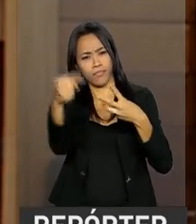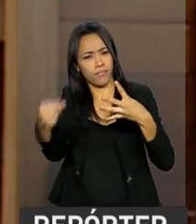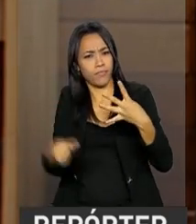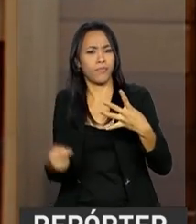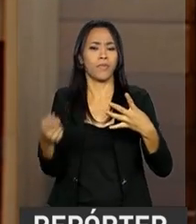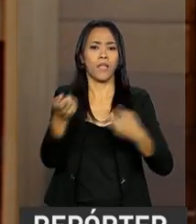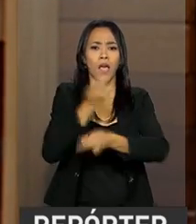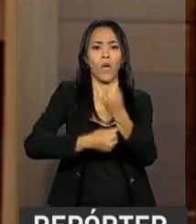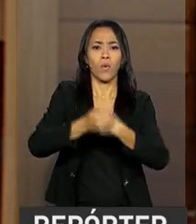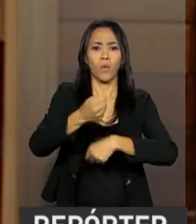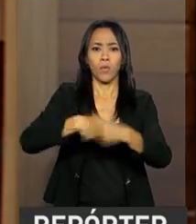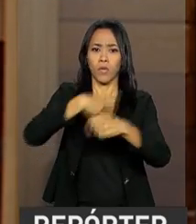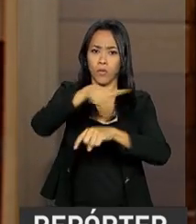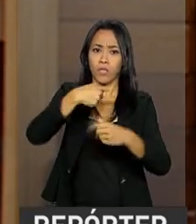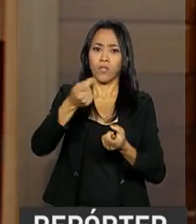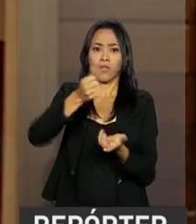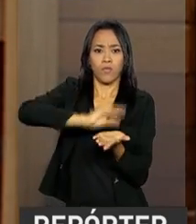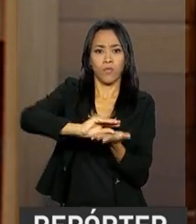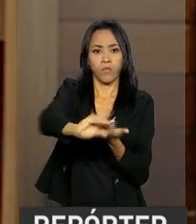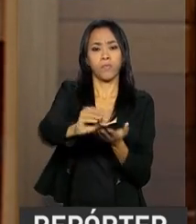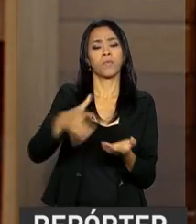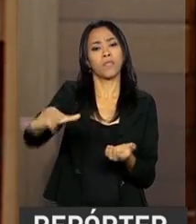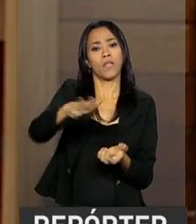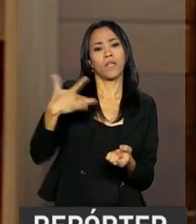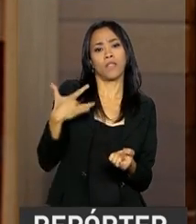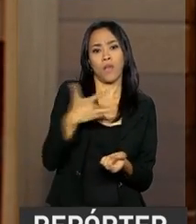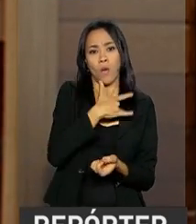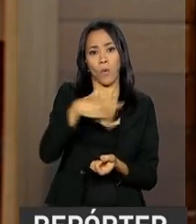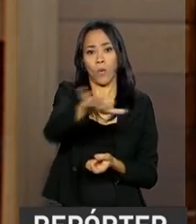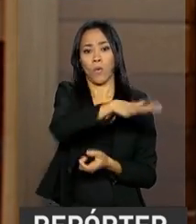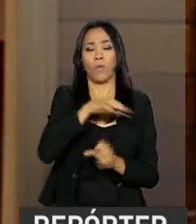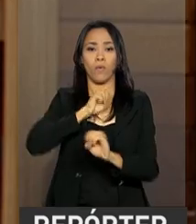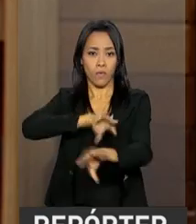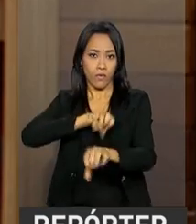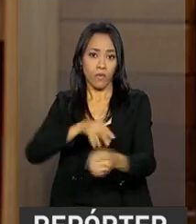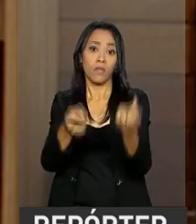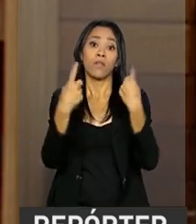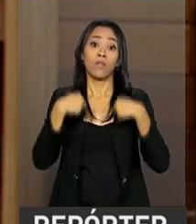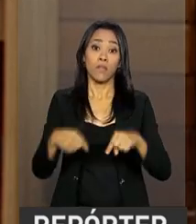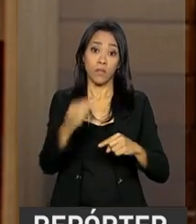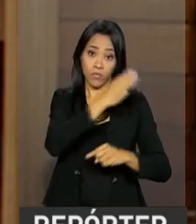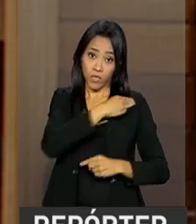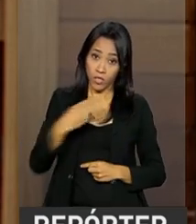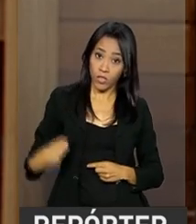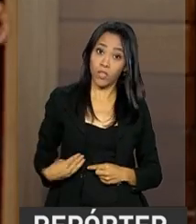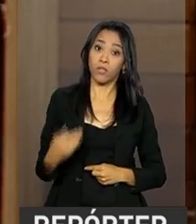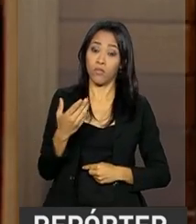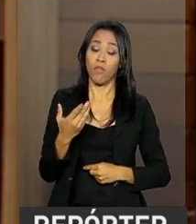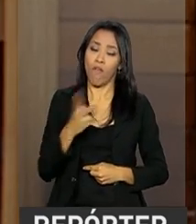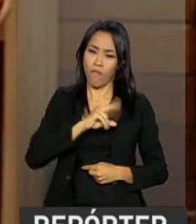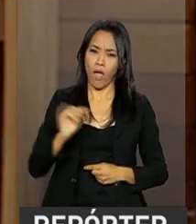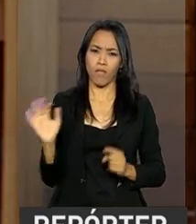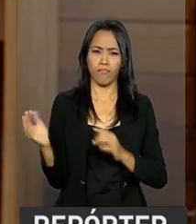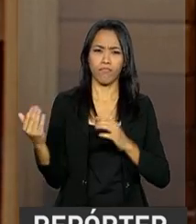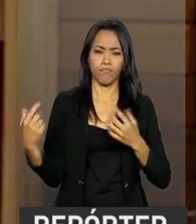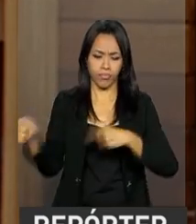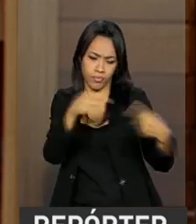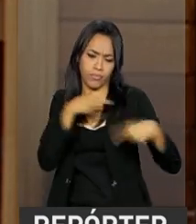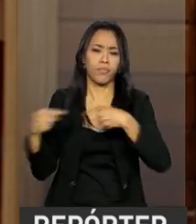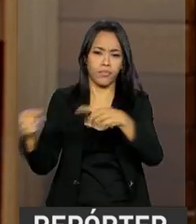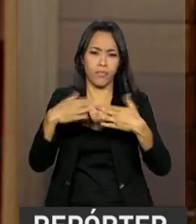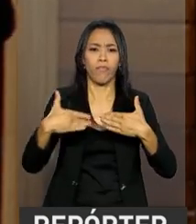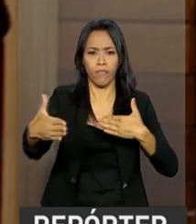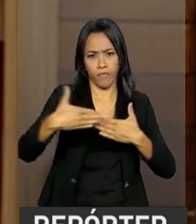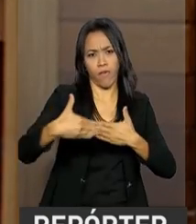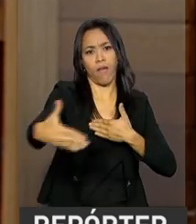economia do país investimentos educação e saúde ministros do governo vão participar das discussões daqui a pouco Henrique Meirelles